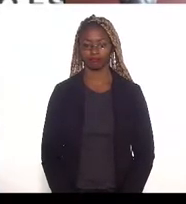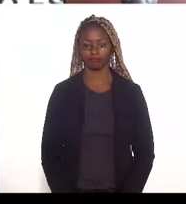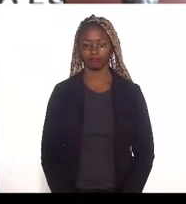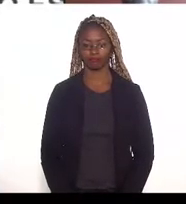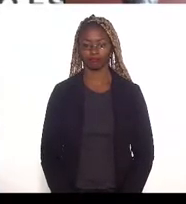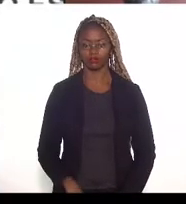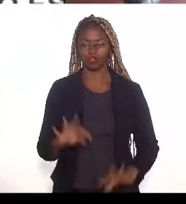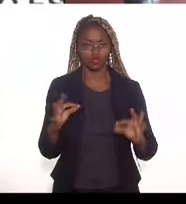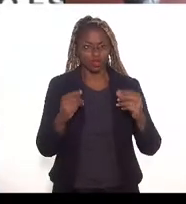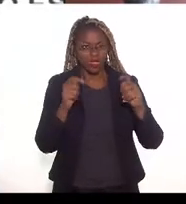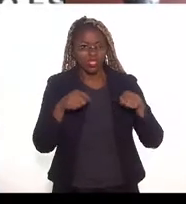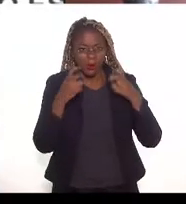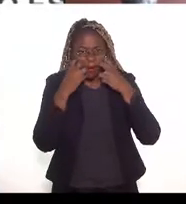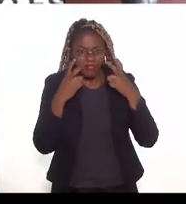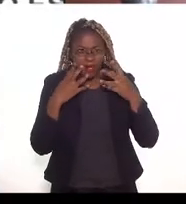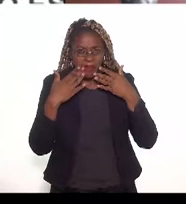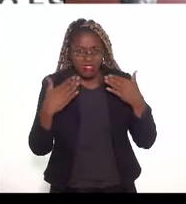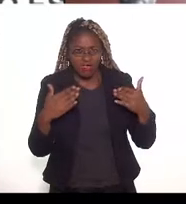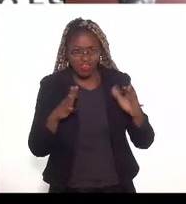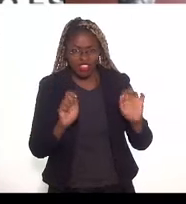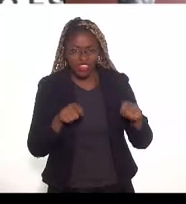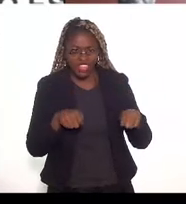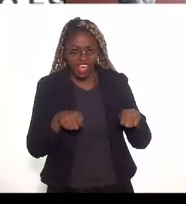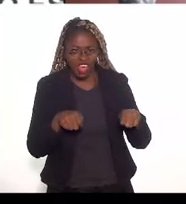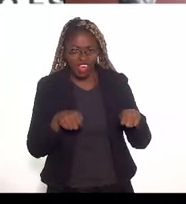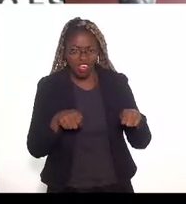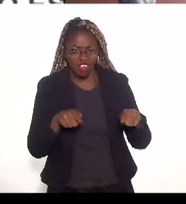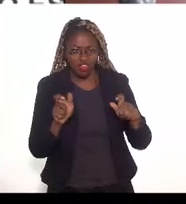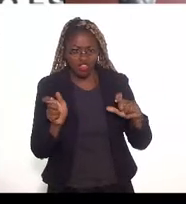Todos conseguem ver a apresentação?